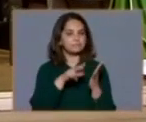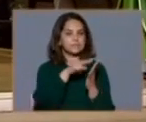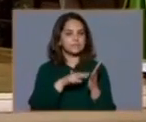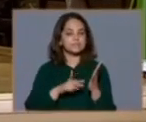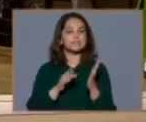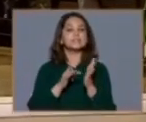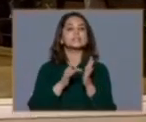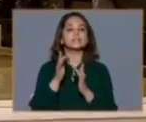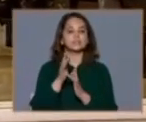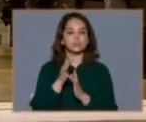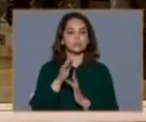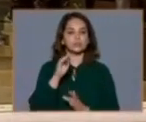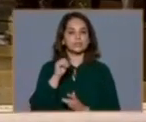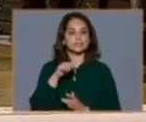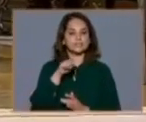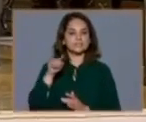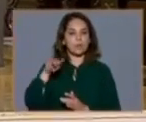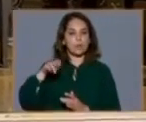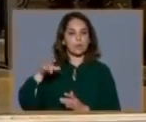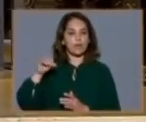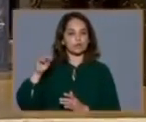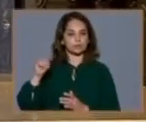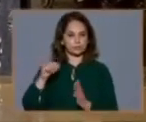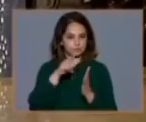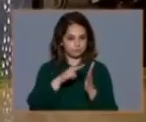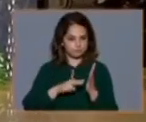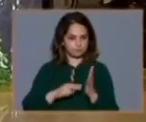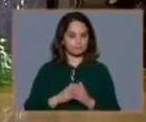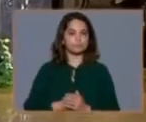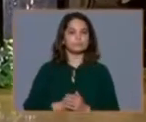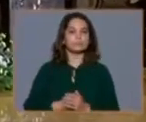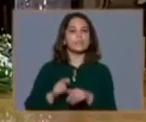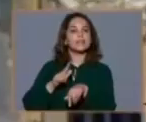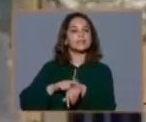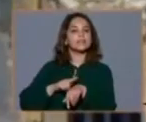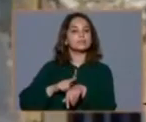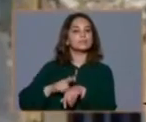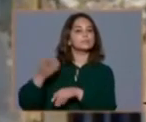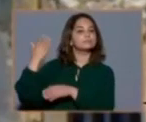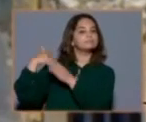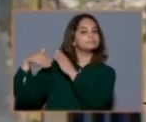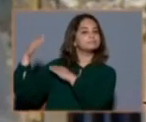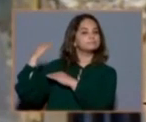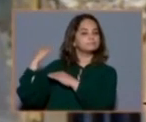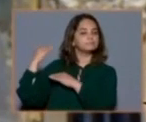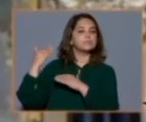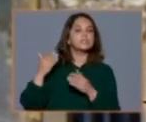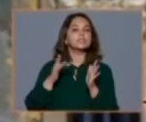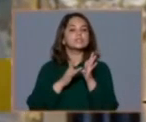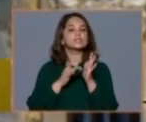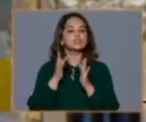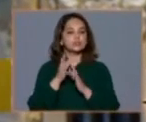Cristo, segundo São Marcos. Glória a Deus. Naquele tempo, depois de Jesus